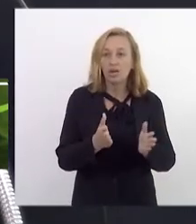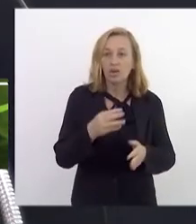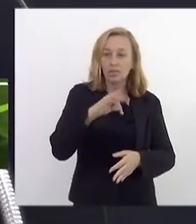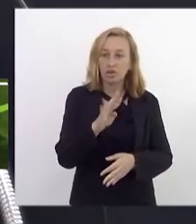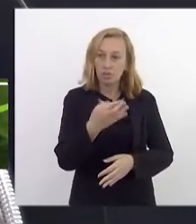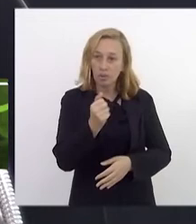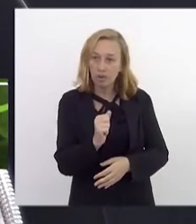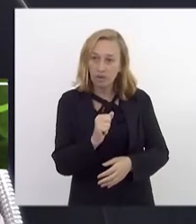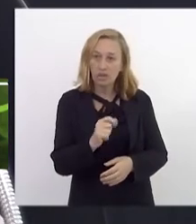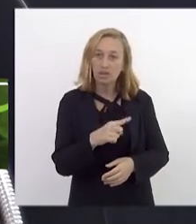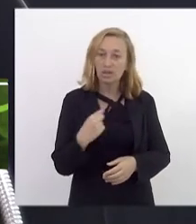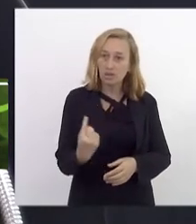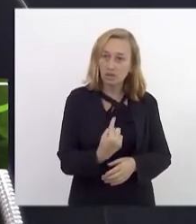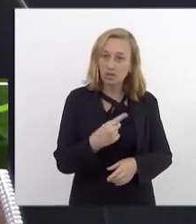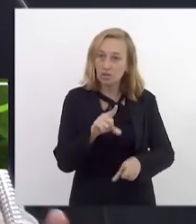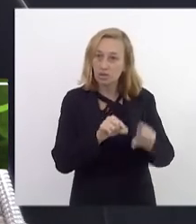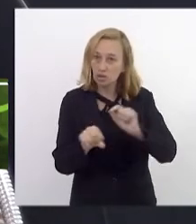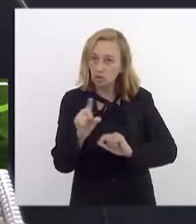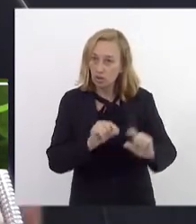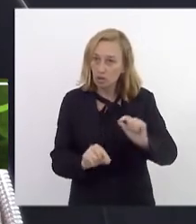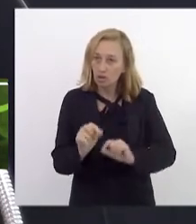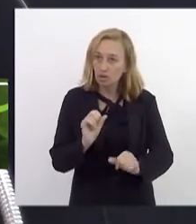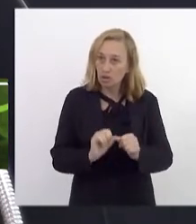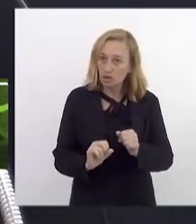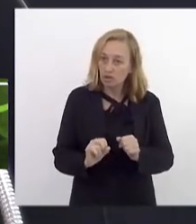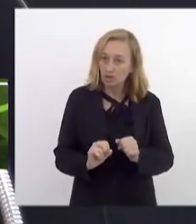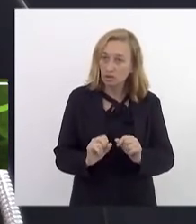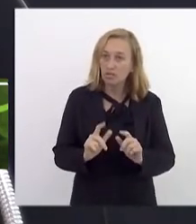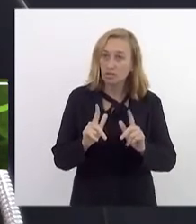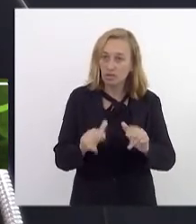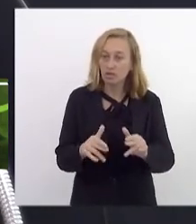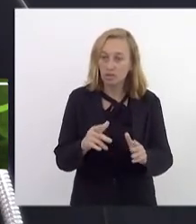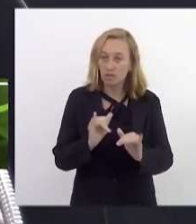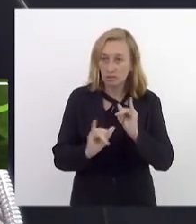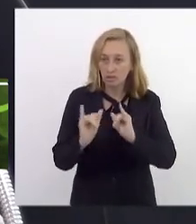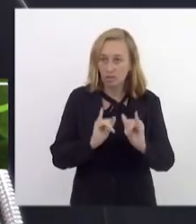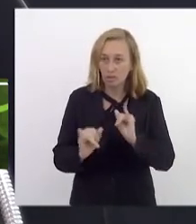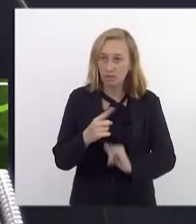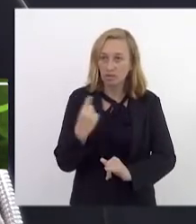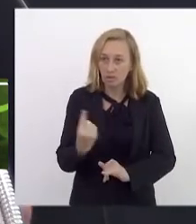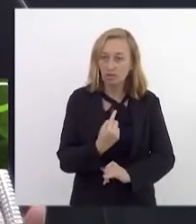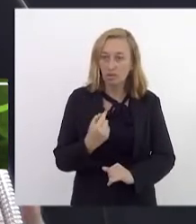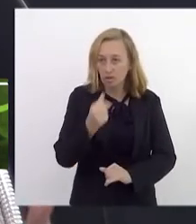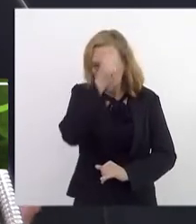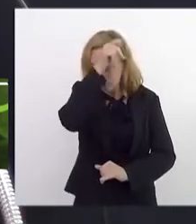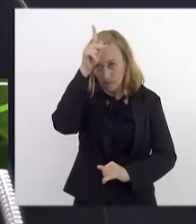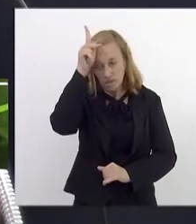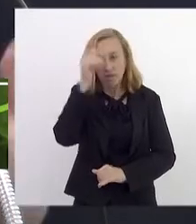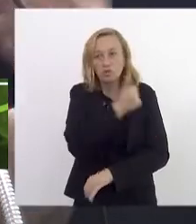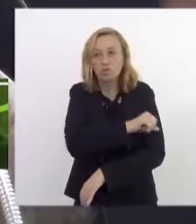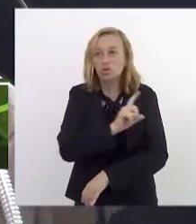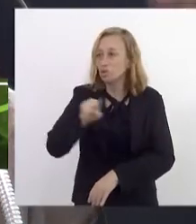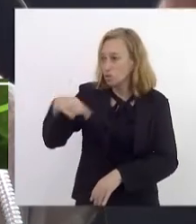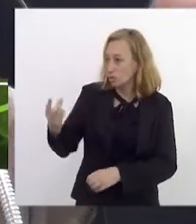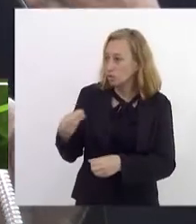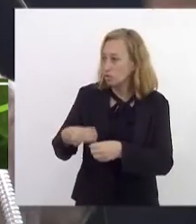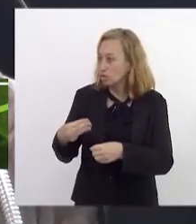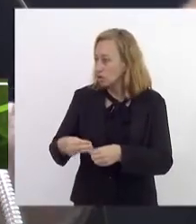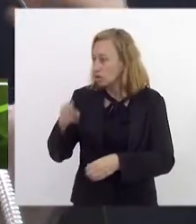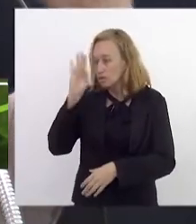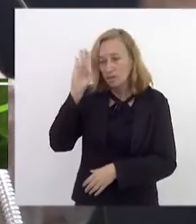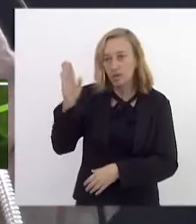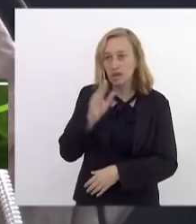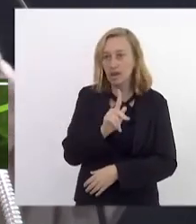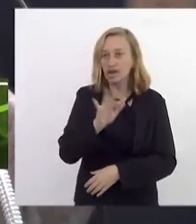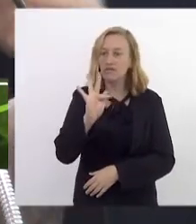metropolitana, foi uma região que nós escolhemos, fizemos conforme os nossos dados. Nós não temos da Prefeitura do Rio, mas os outros municípios, principalmente porque o FMA